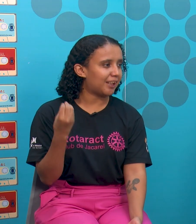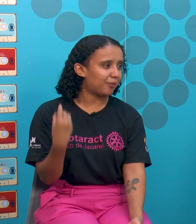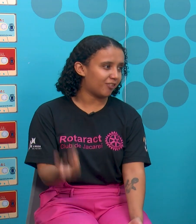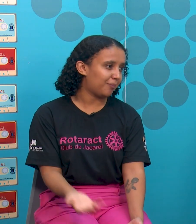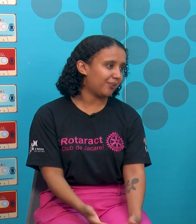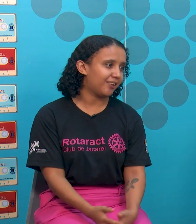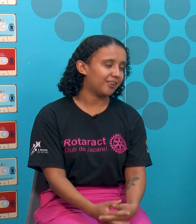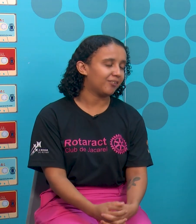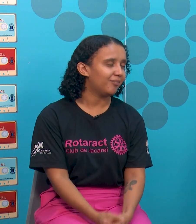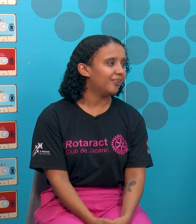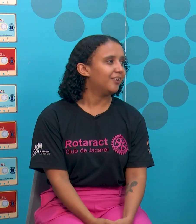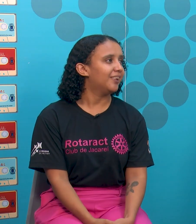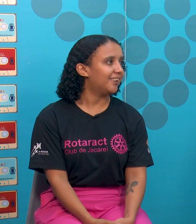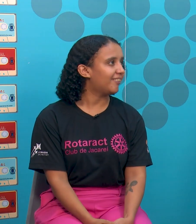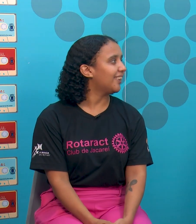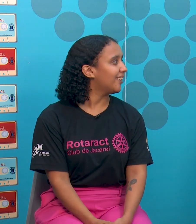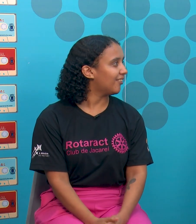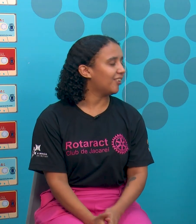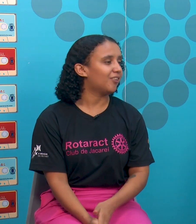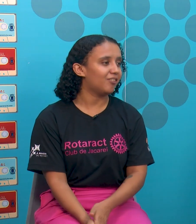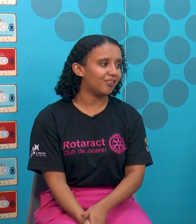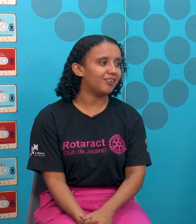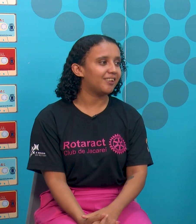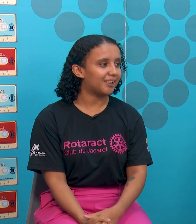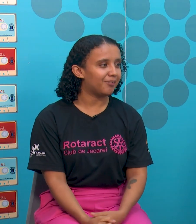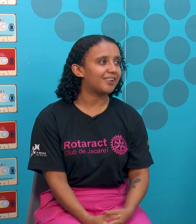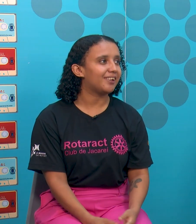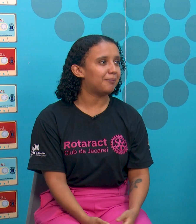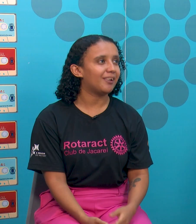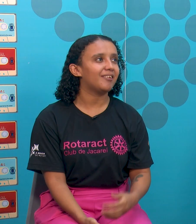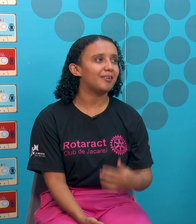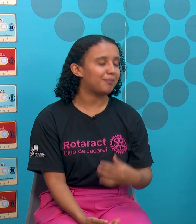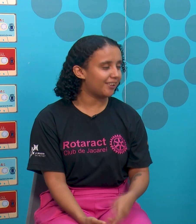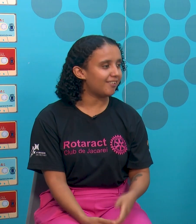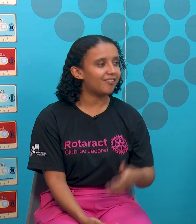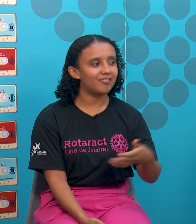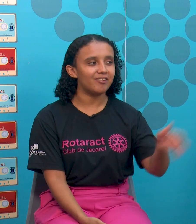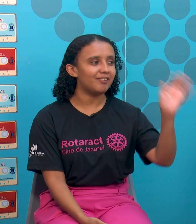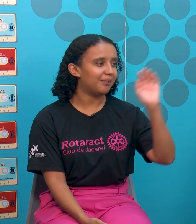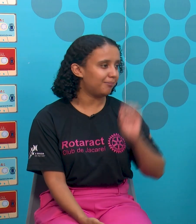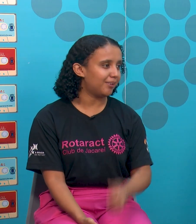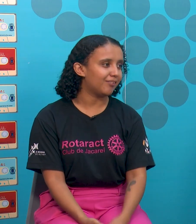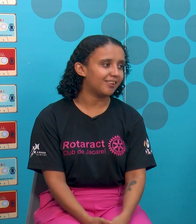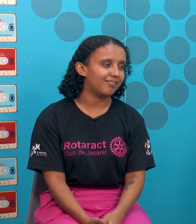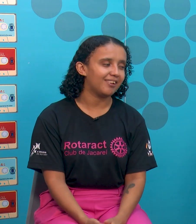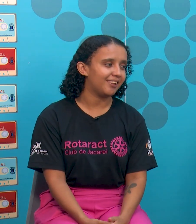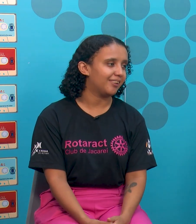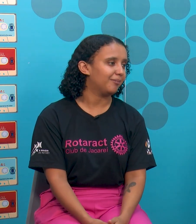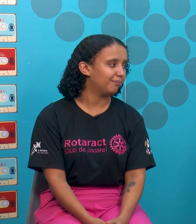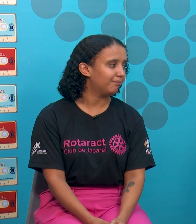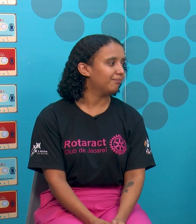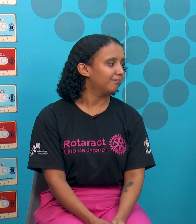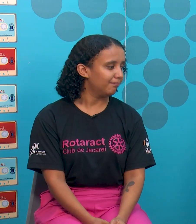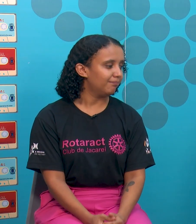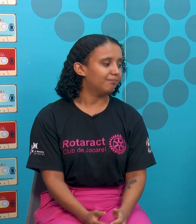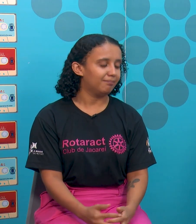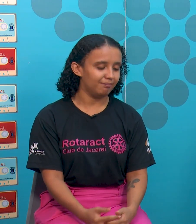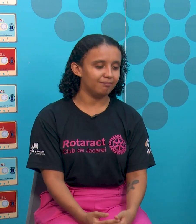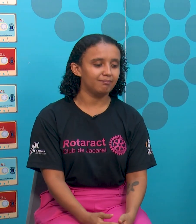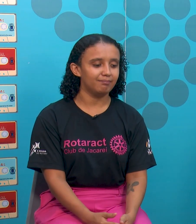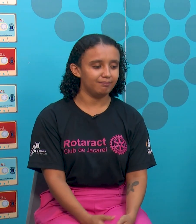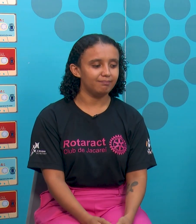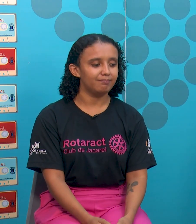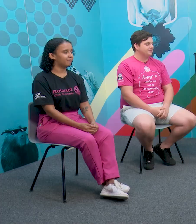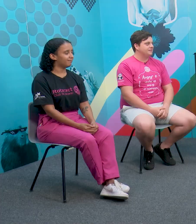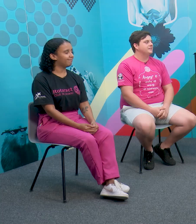diferente que acaba contribuindo. Então, a gente quer que só continue. Então, estamos lá para, depois da gente, continuar muitos anos ainda. A continuidade do projeto, como um